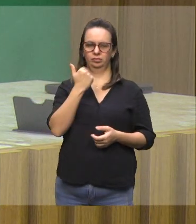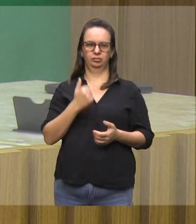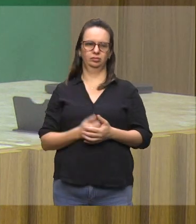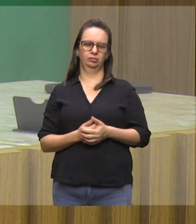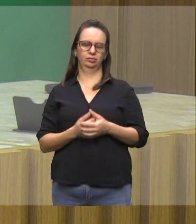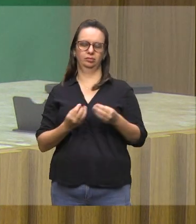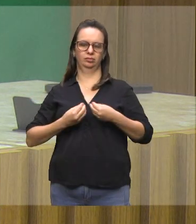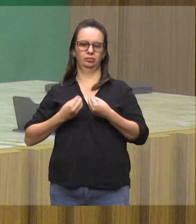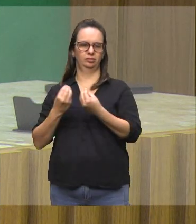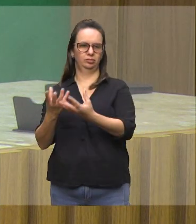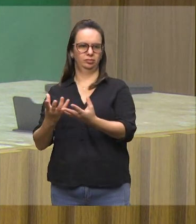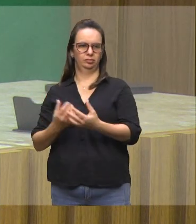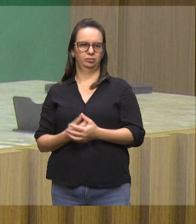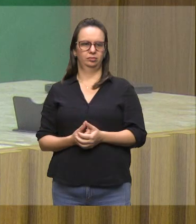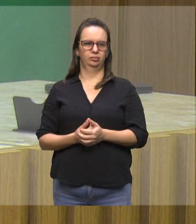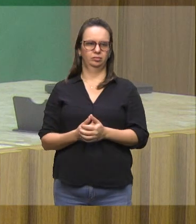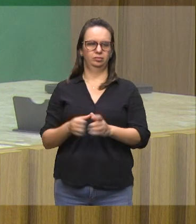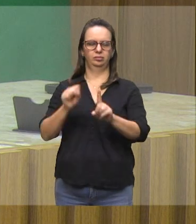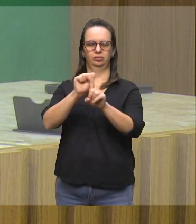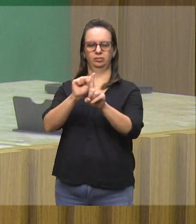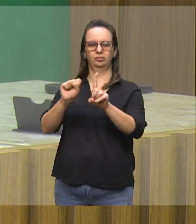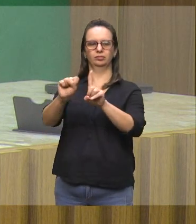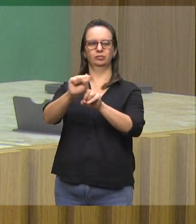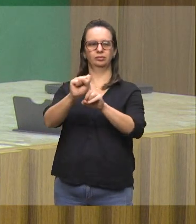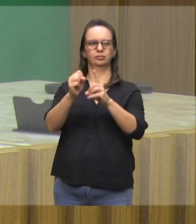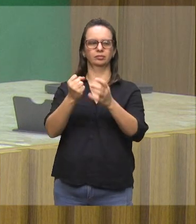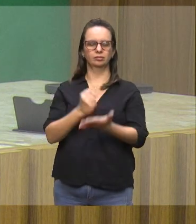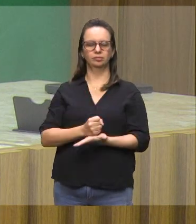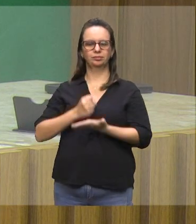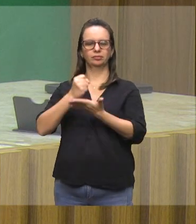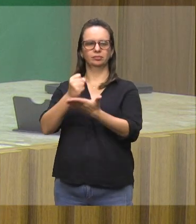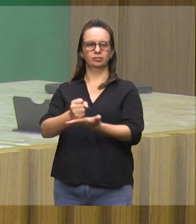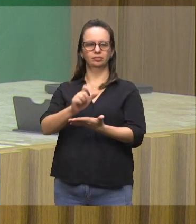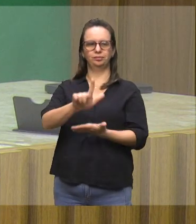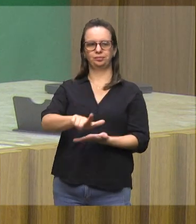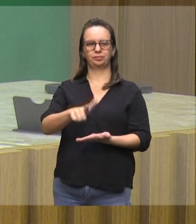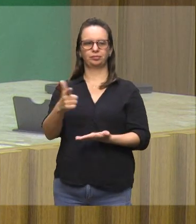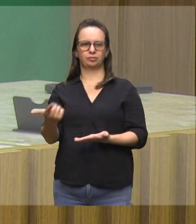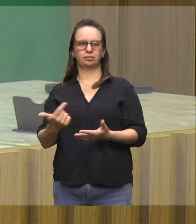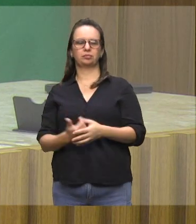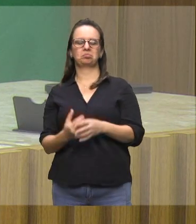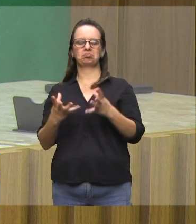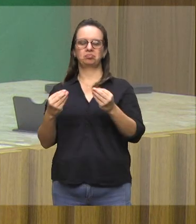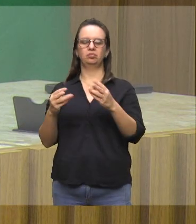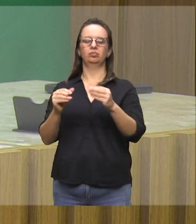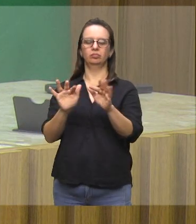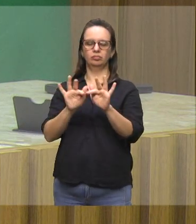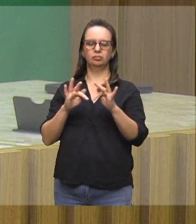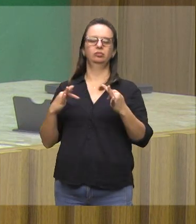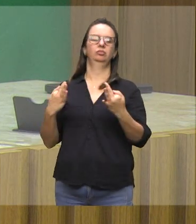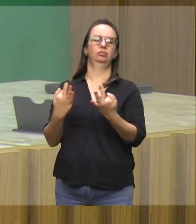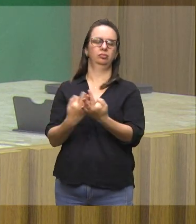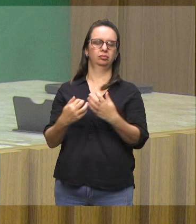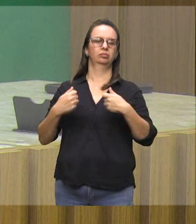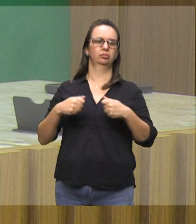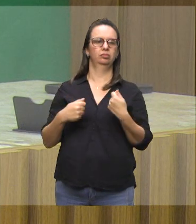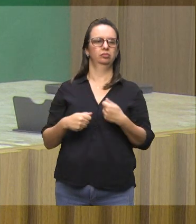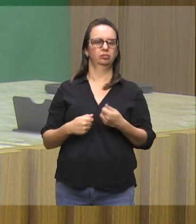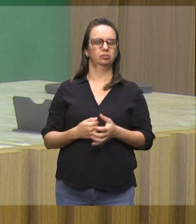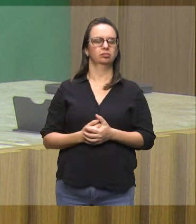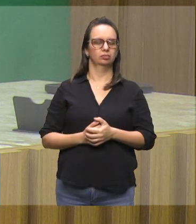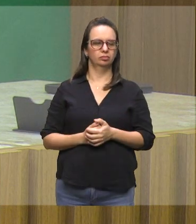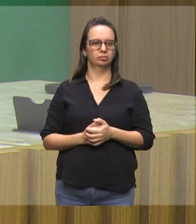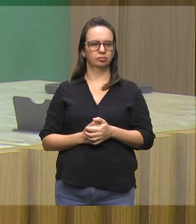para o Fundo Social de Solidariedade. E com isso, né, muitas famílias aí necessitadas, né, vão poder estar usufruindo